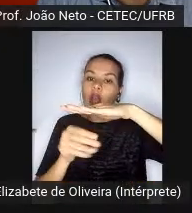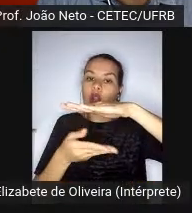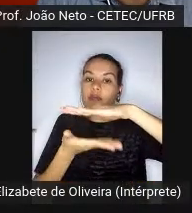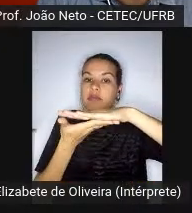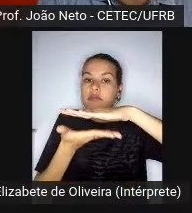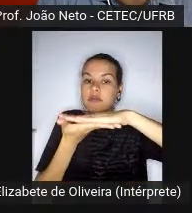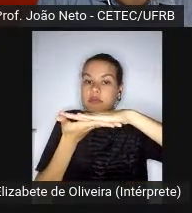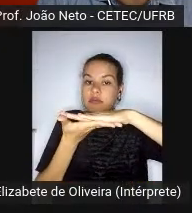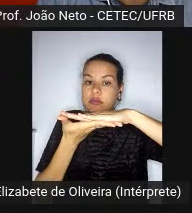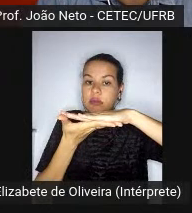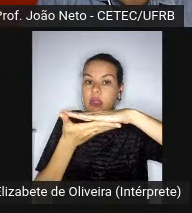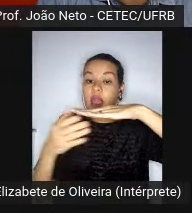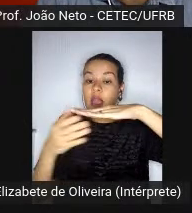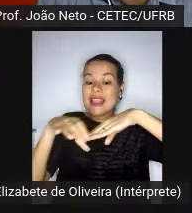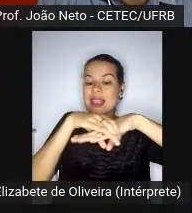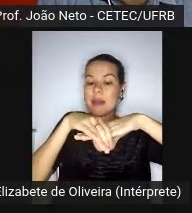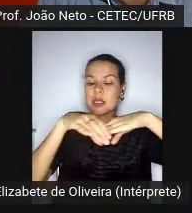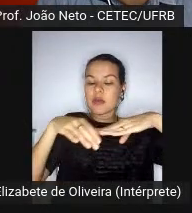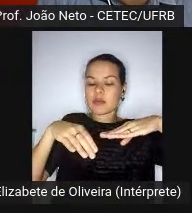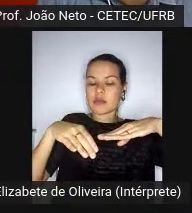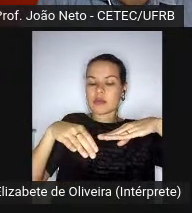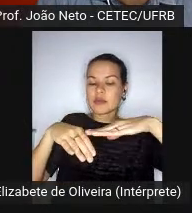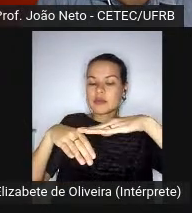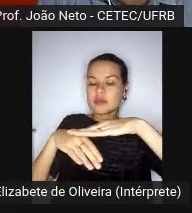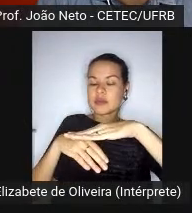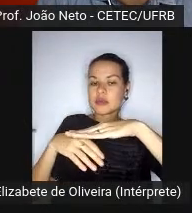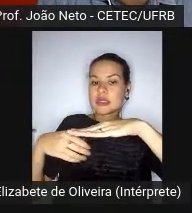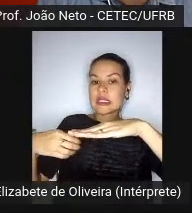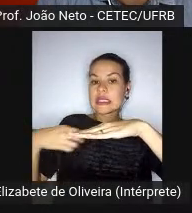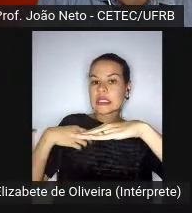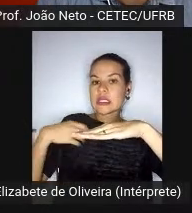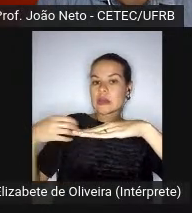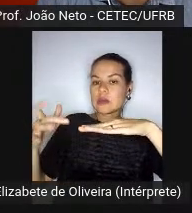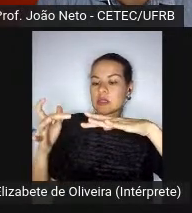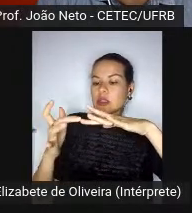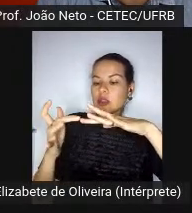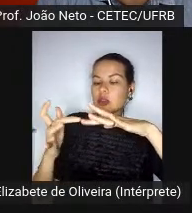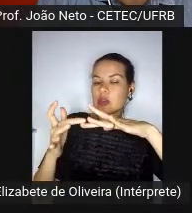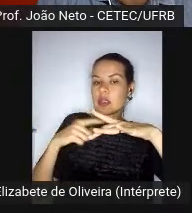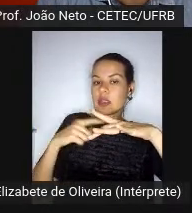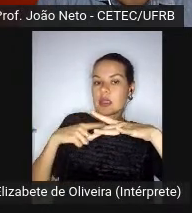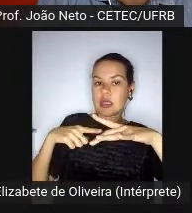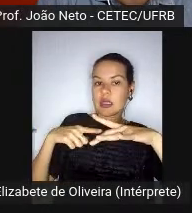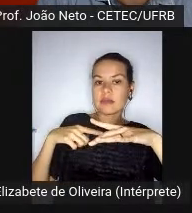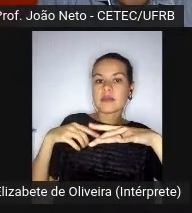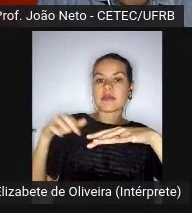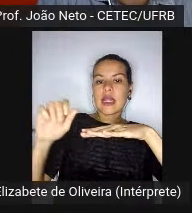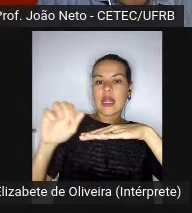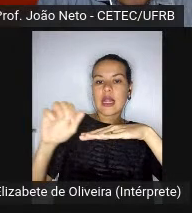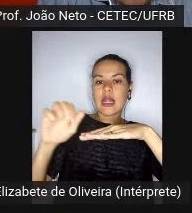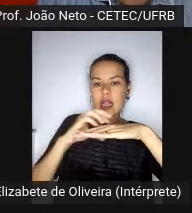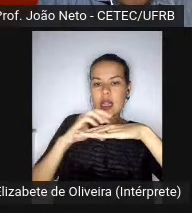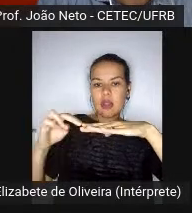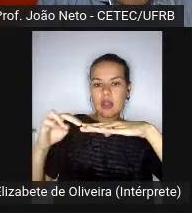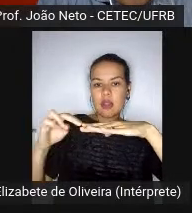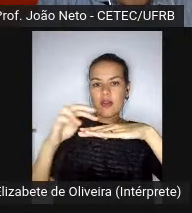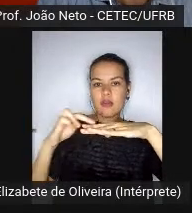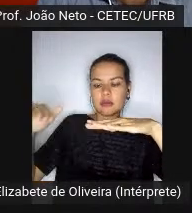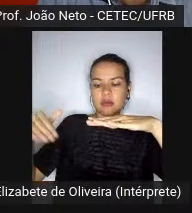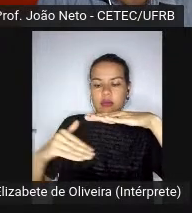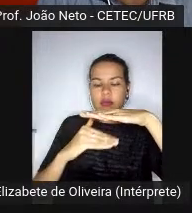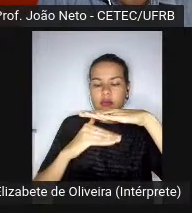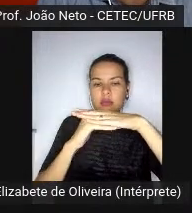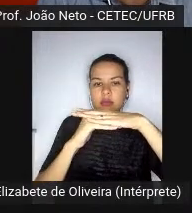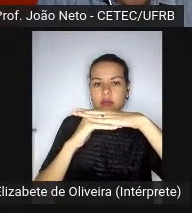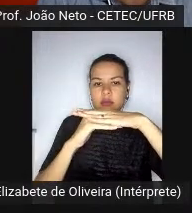que esse sapato se aproxima de etiqueta a usar o dispositivo leia as informações da etiqueta passa para o